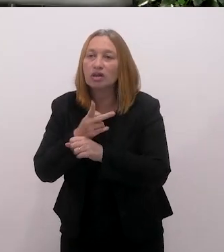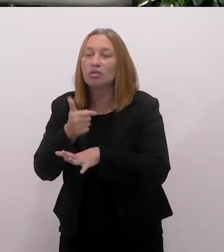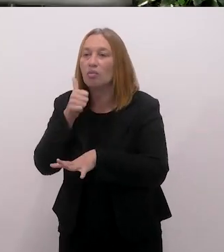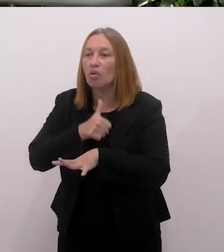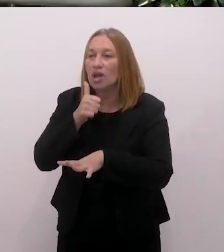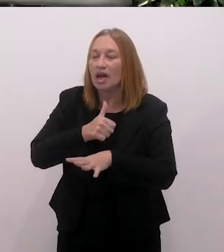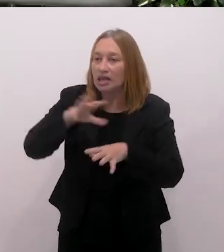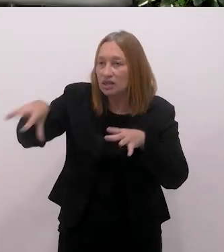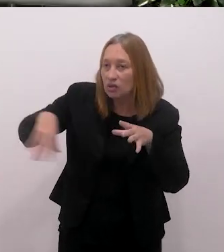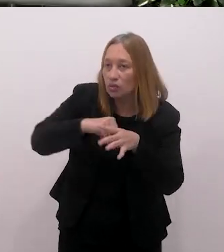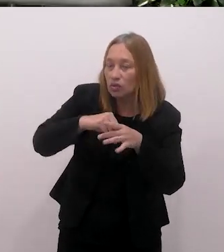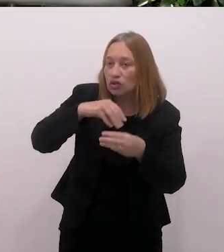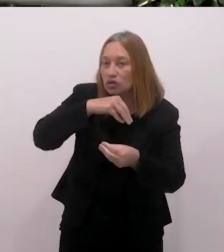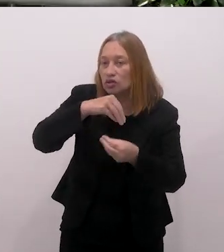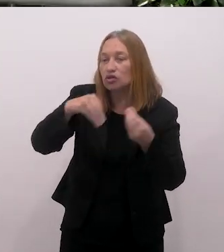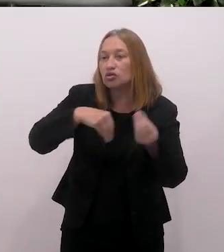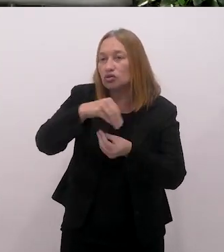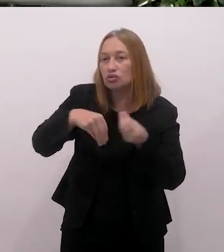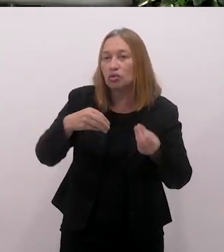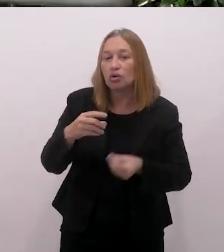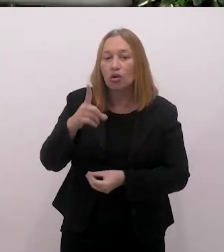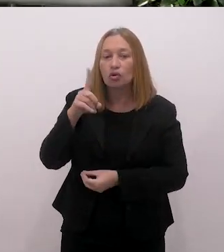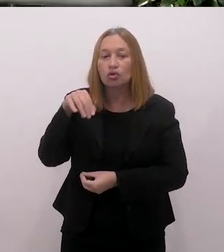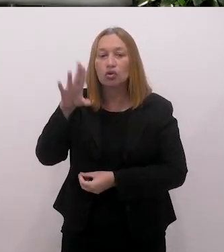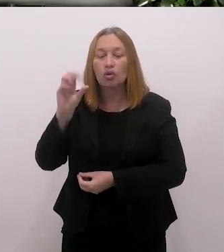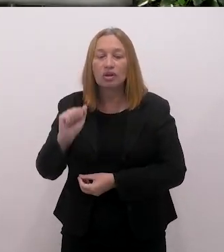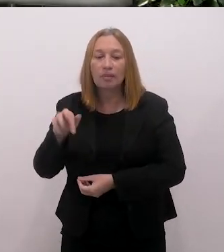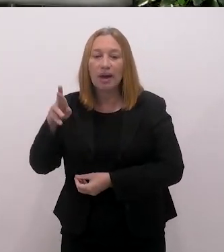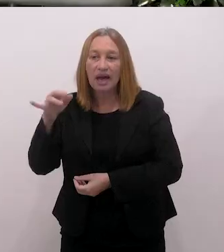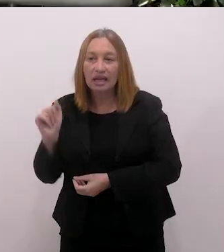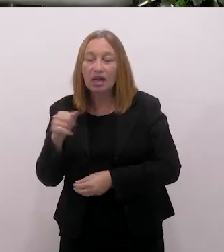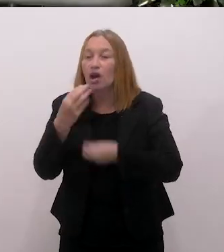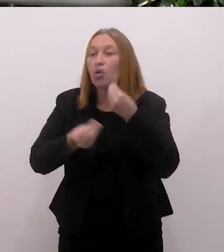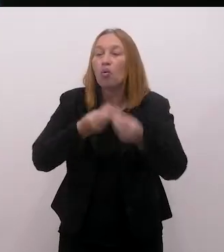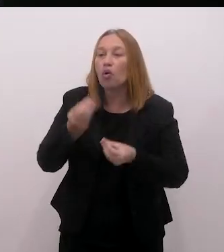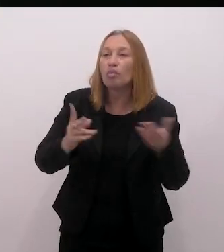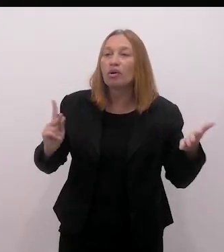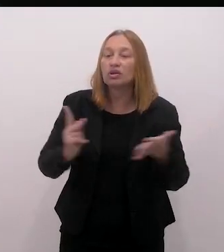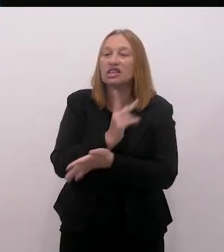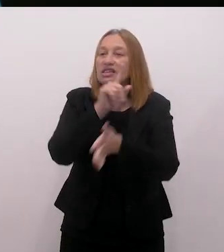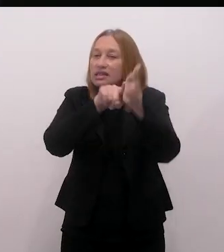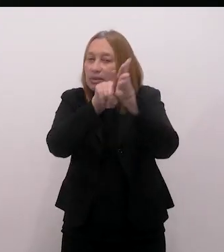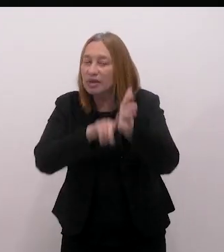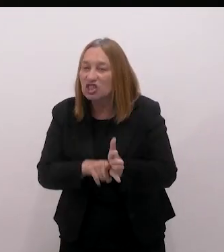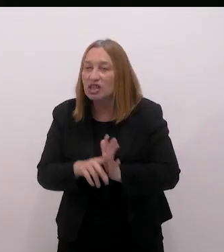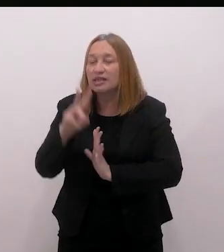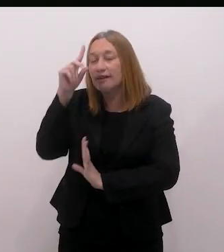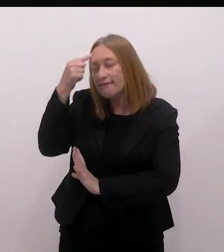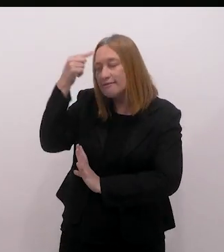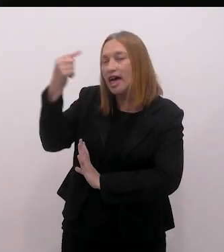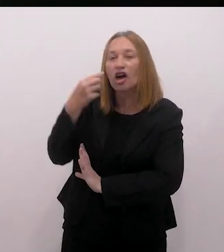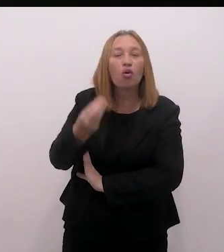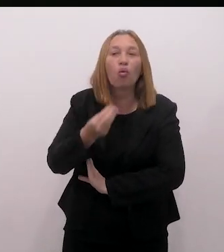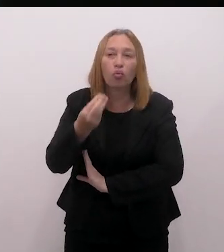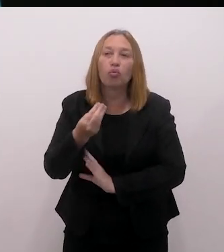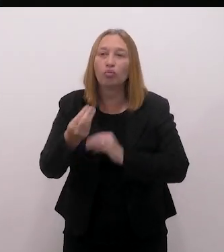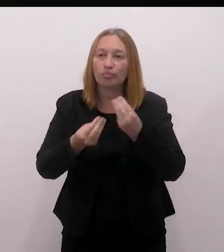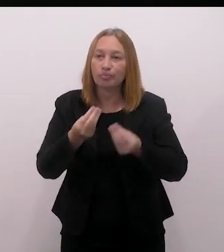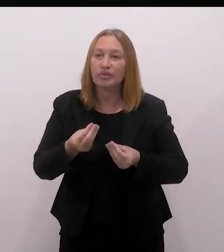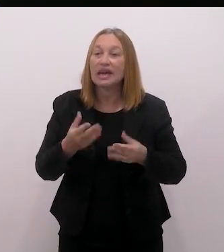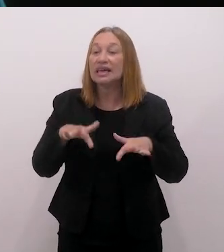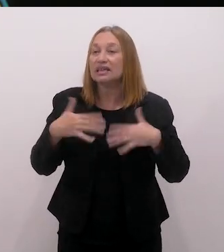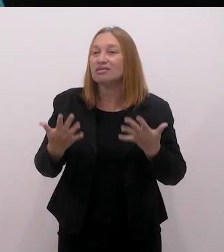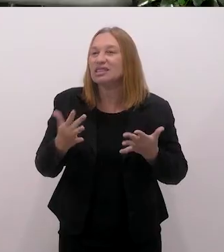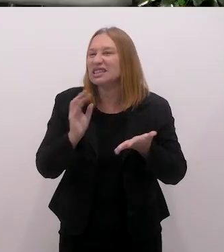ou você buscou relatos de mulheres e incorporou e juntou com Dona Maria Bethânia. Conta aí um pouquinho de como surgiu essa pesquisa, essa